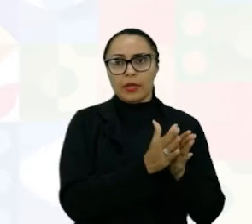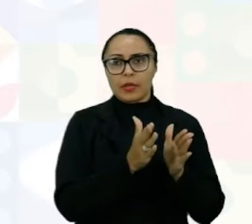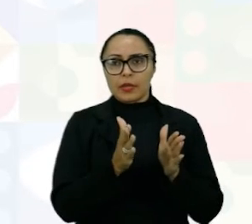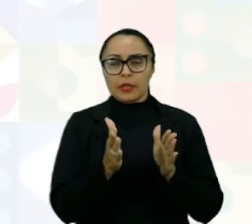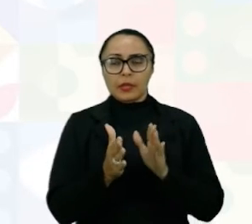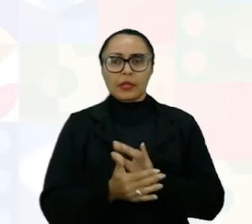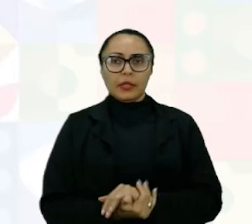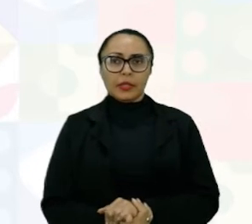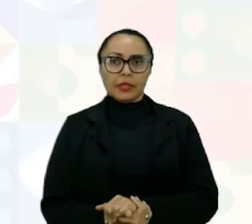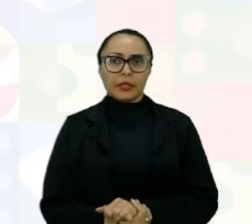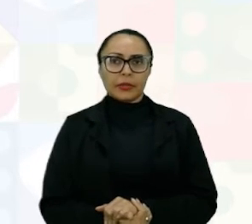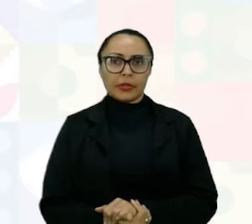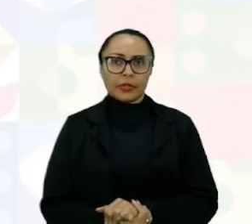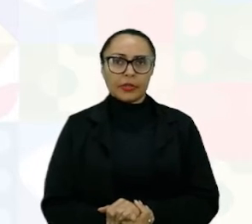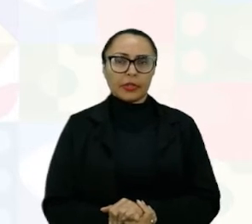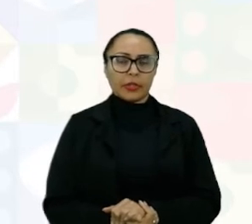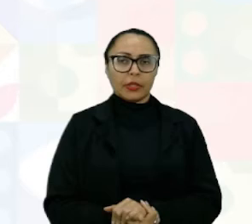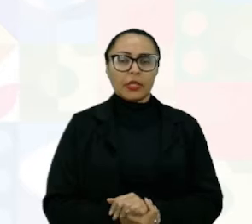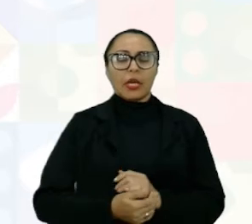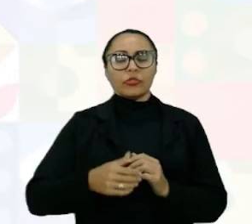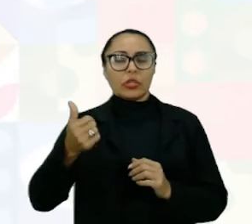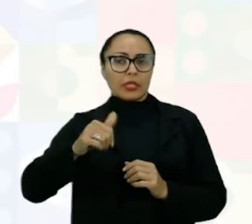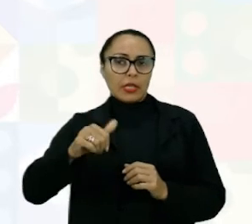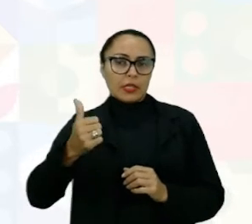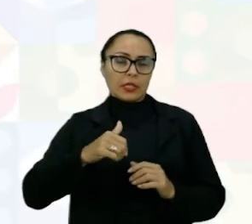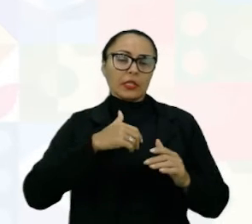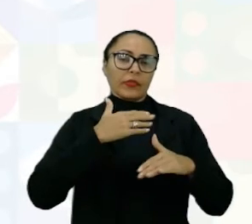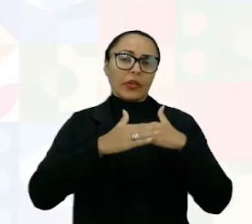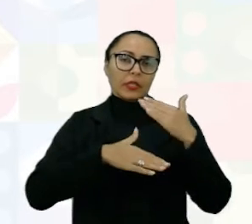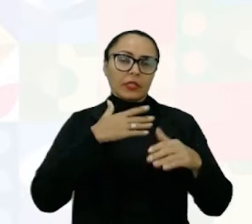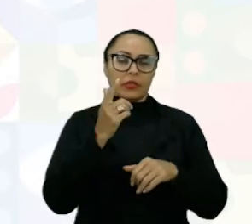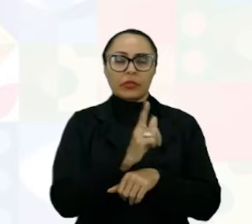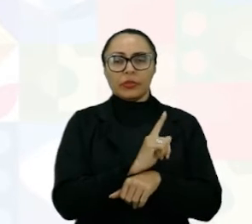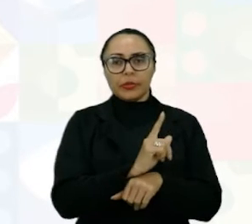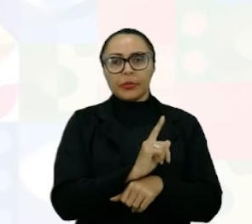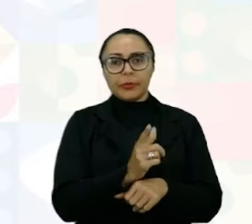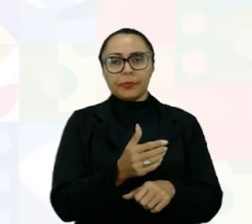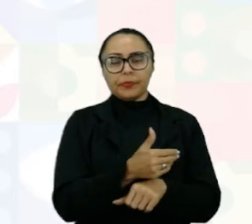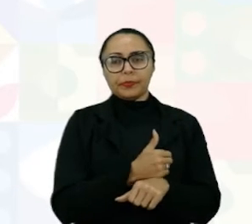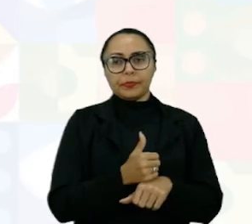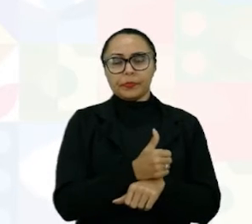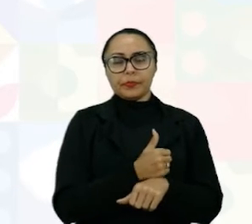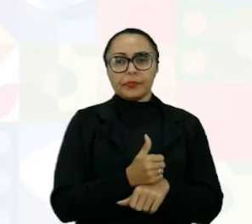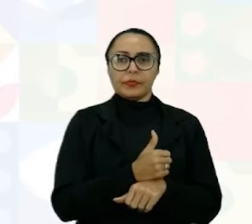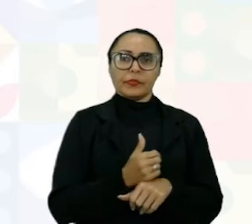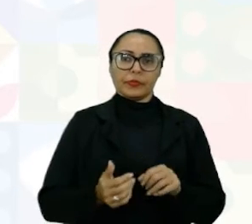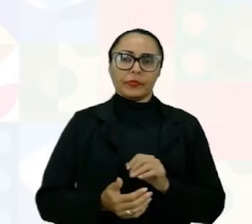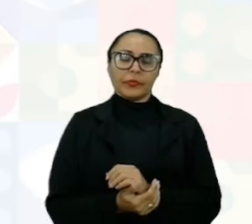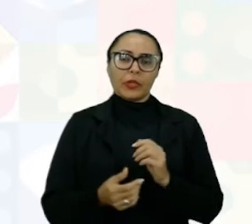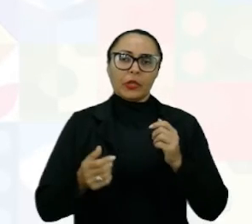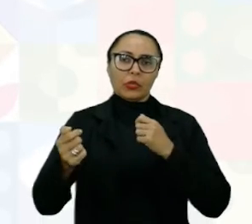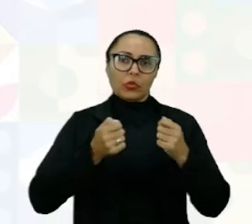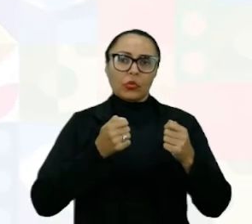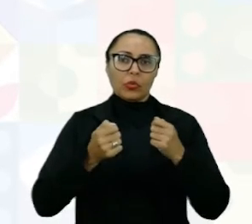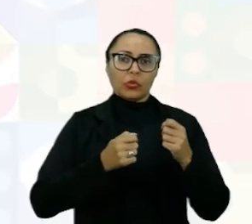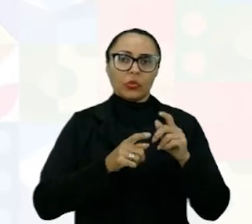gente está na linha do tempo analisando a evolução da gestão da qualidade. A segunda era do controle